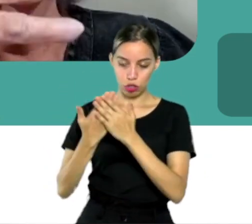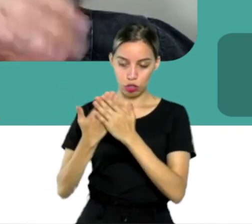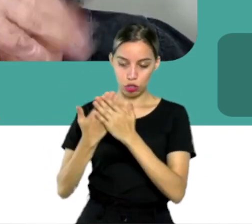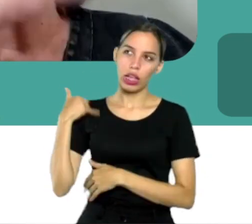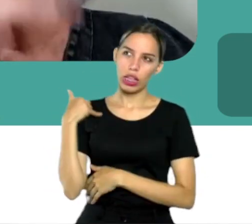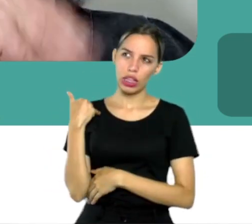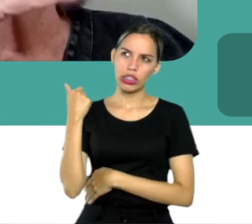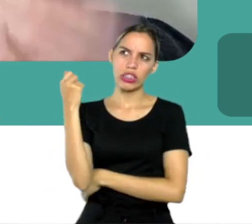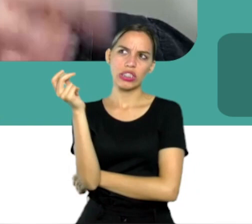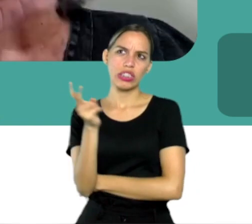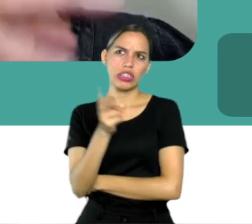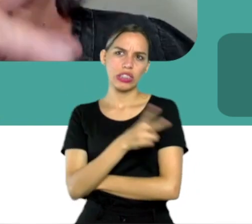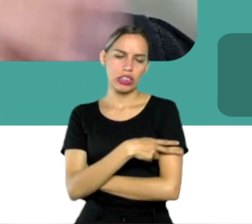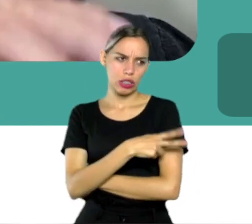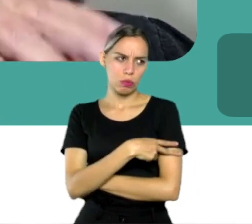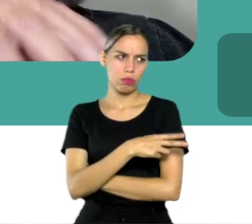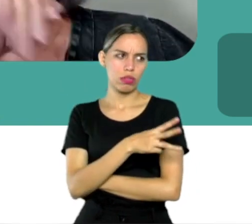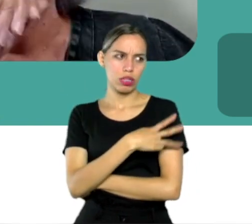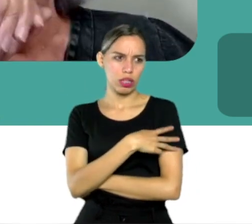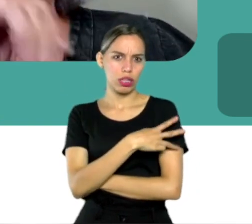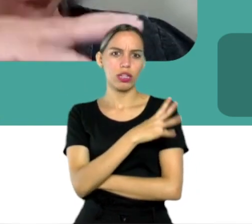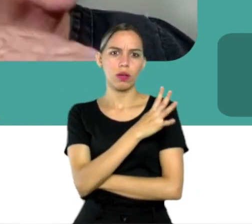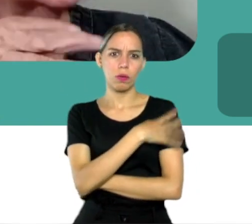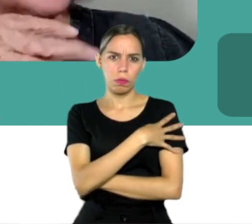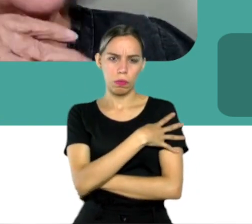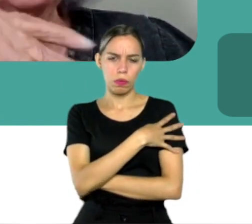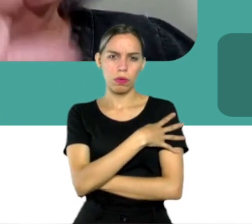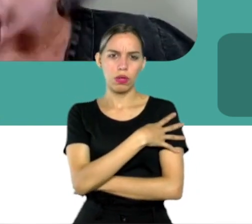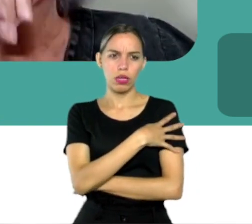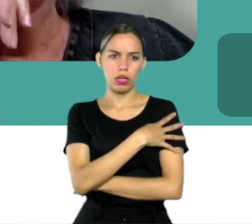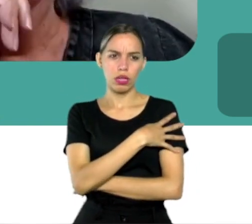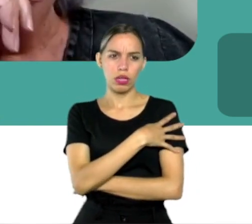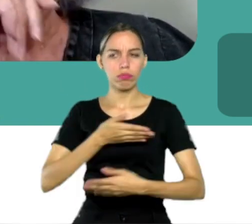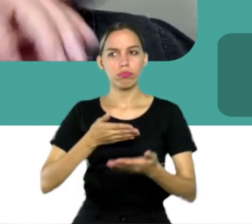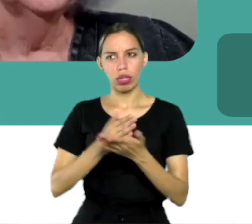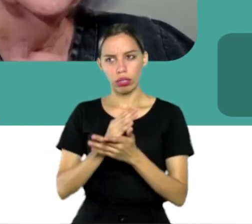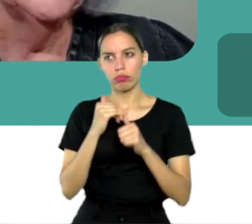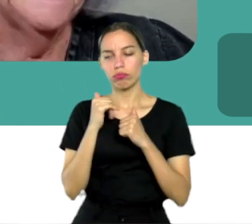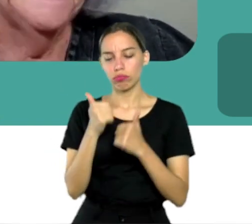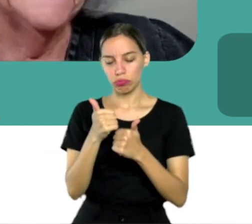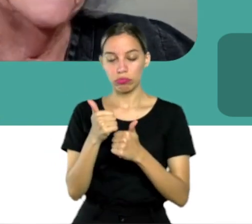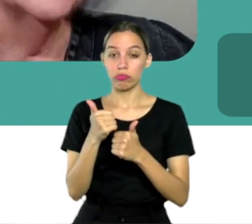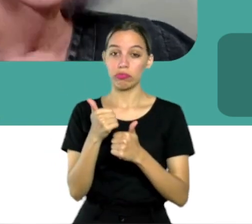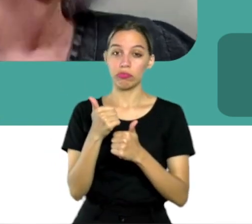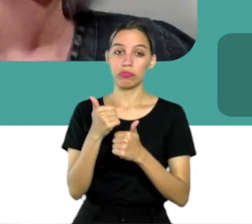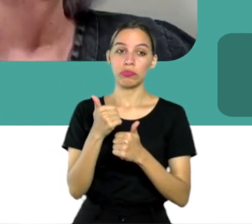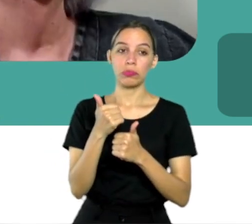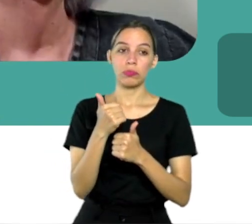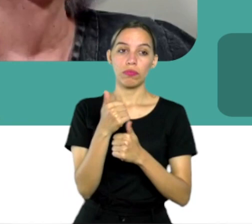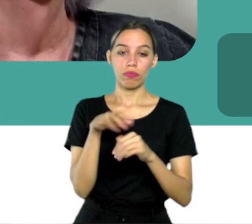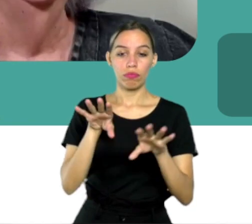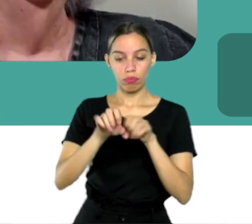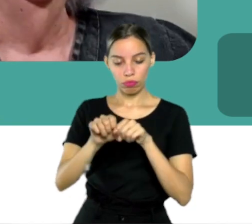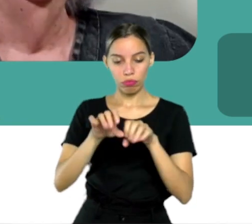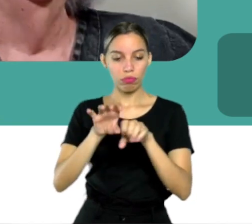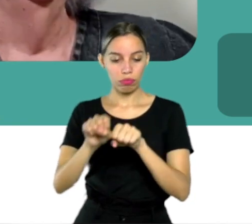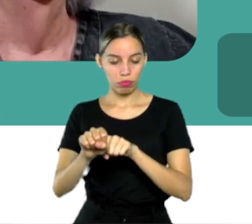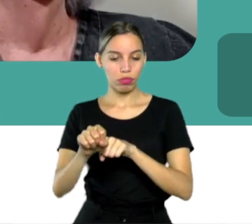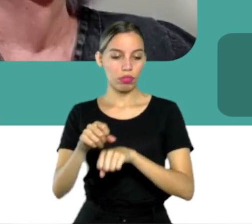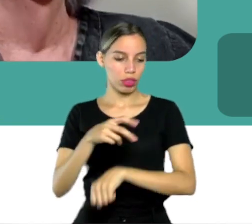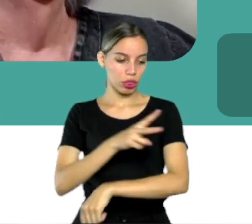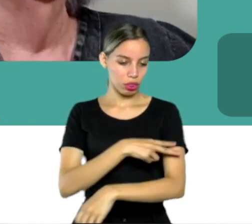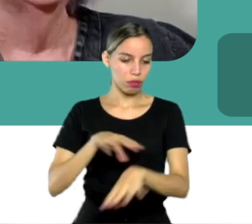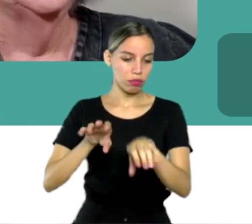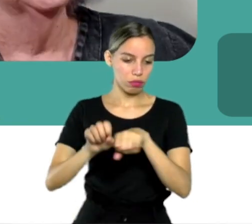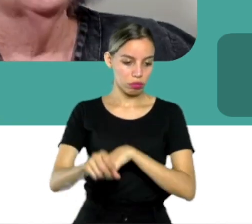no Colégio das Freiras, 2ª, 3ª, 4ª série, passei muito bem. Aquele exame de admissão,